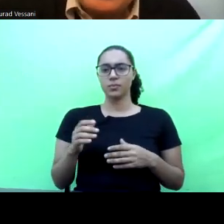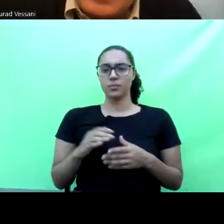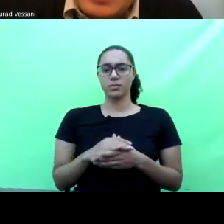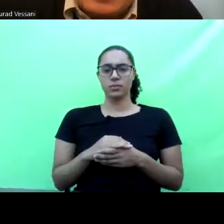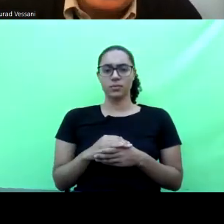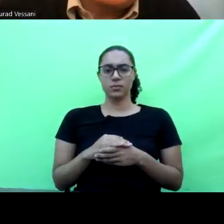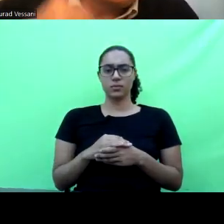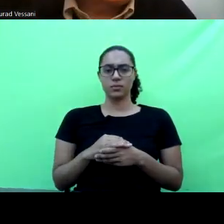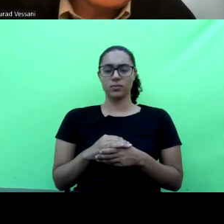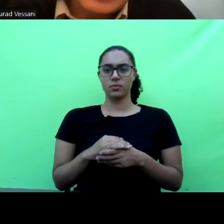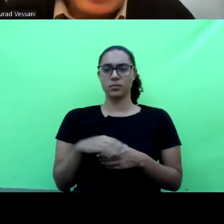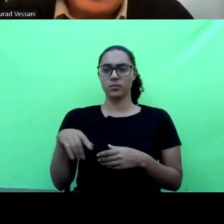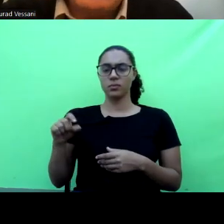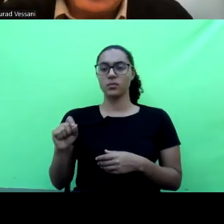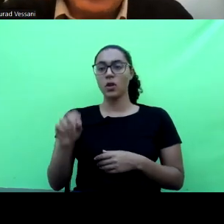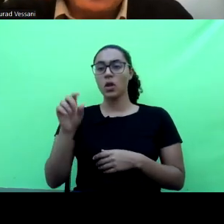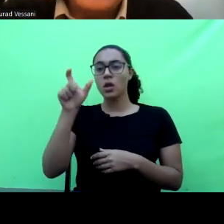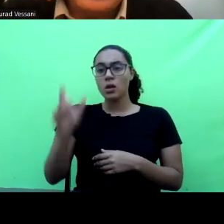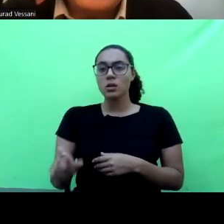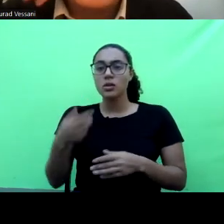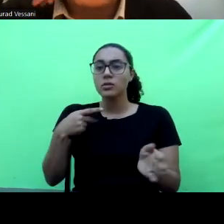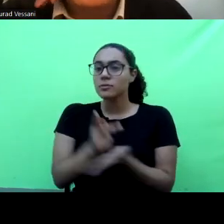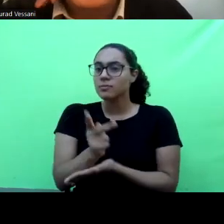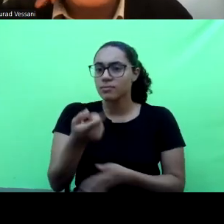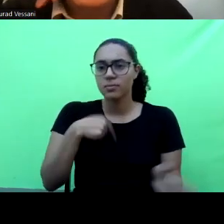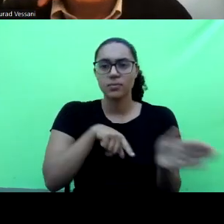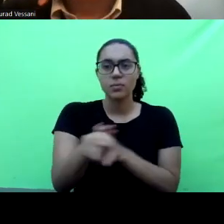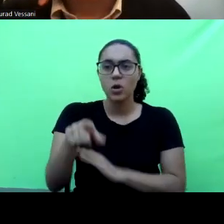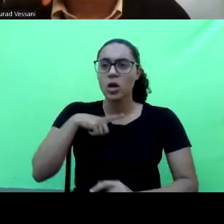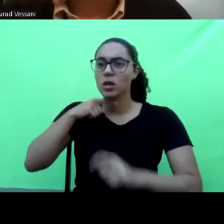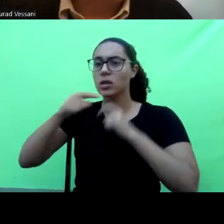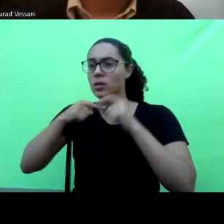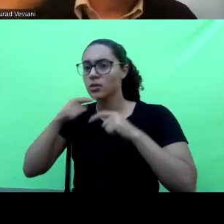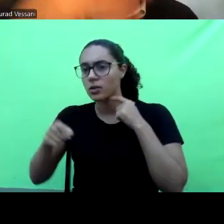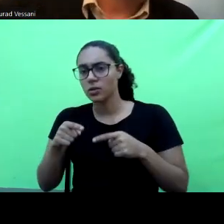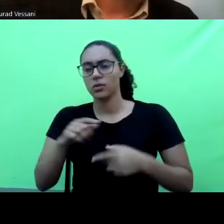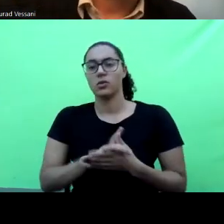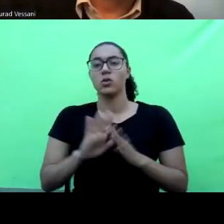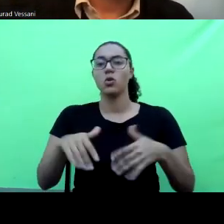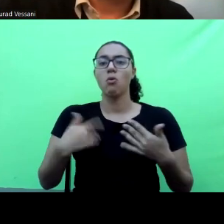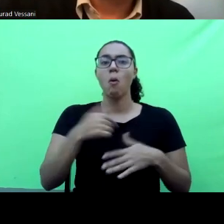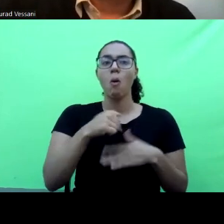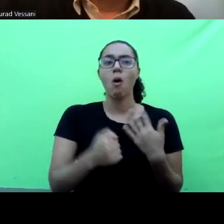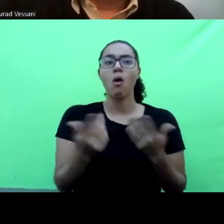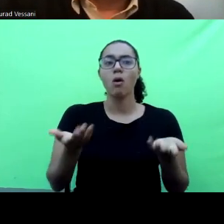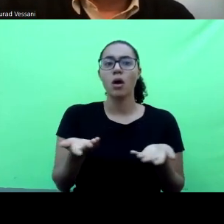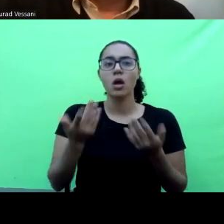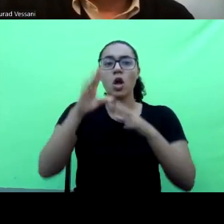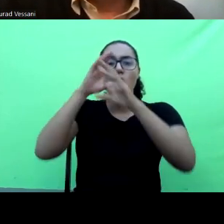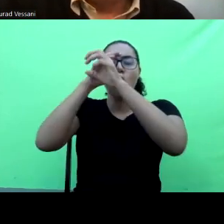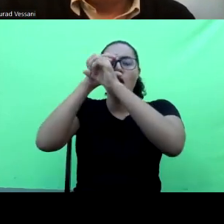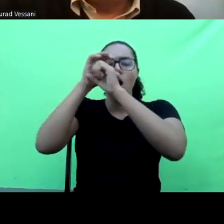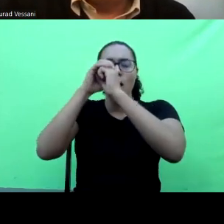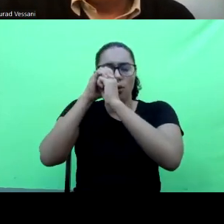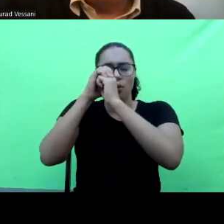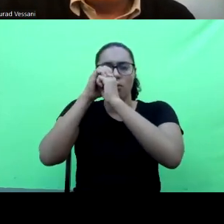que existem, né? Que as pessoas sempre perguntam e têm essas dúvidas sobre o tipo de glaucoma, né?